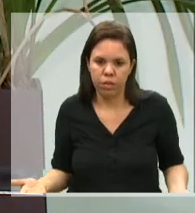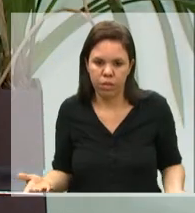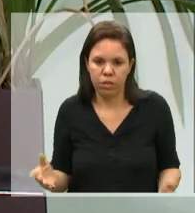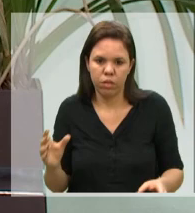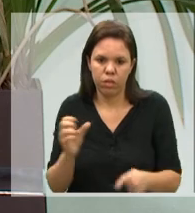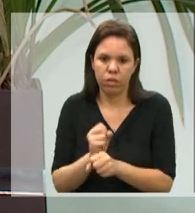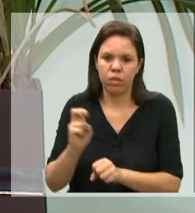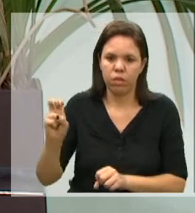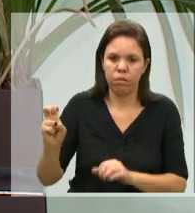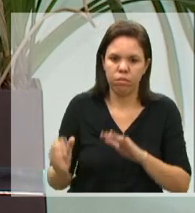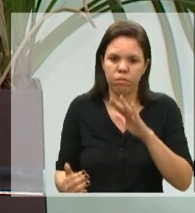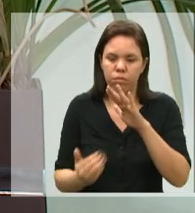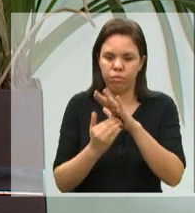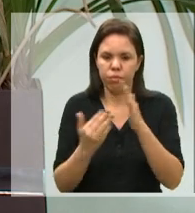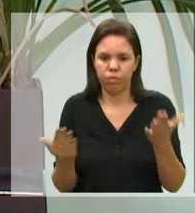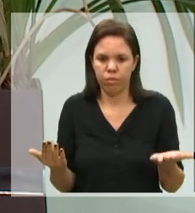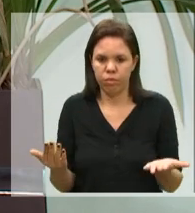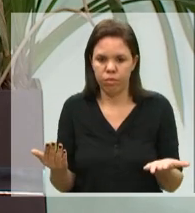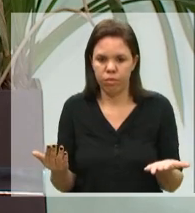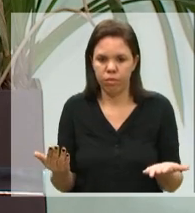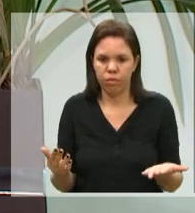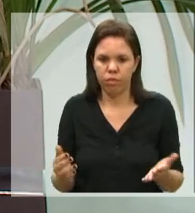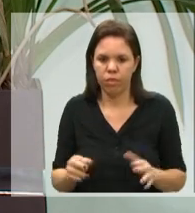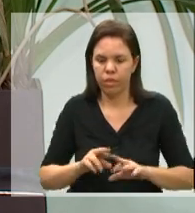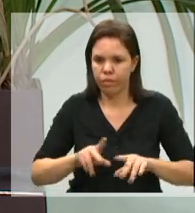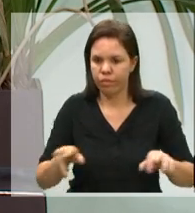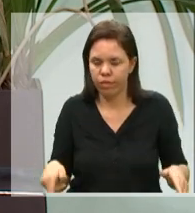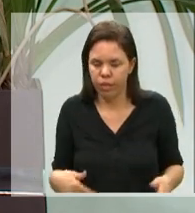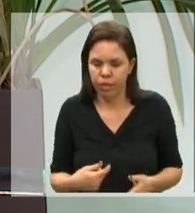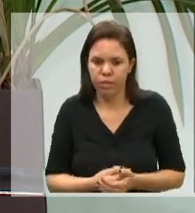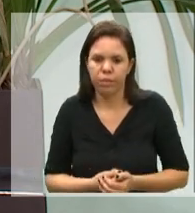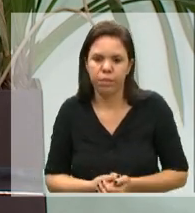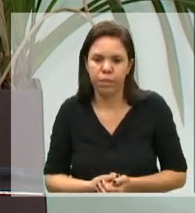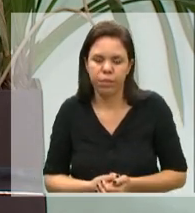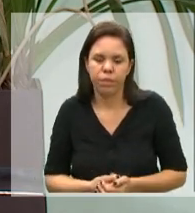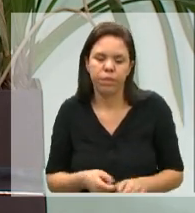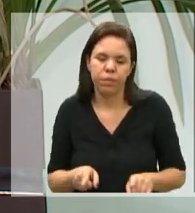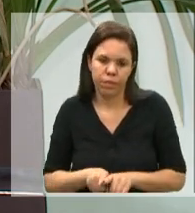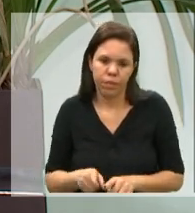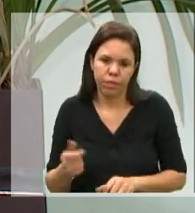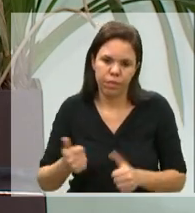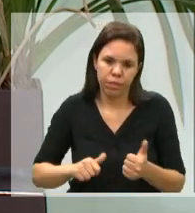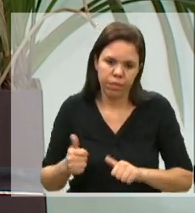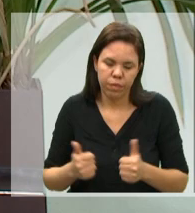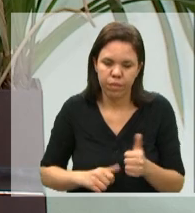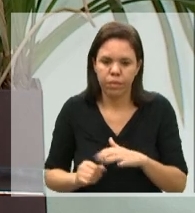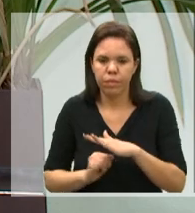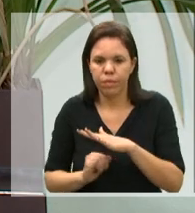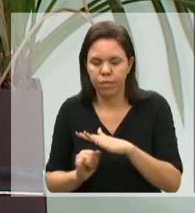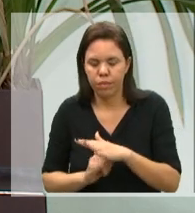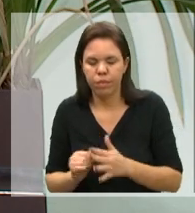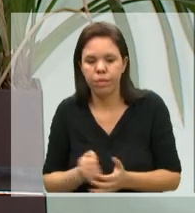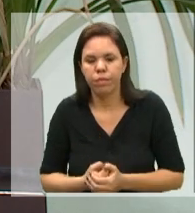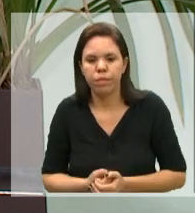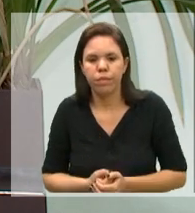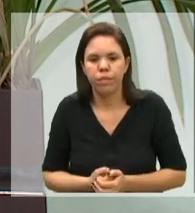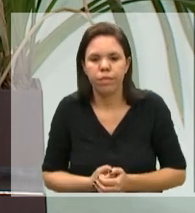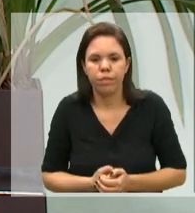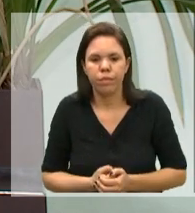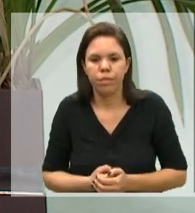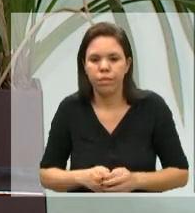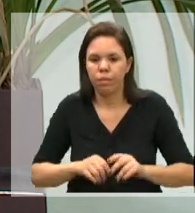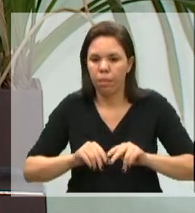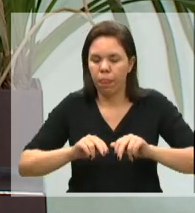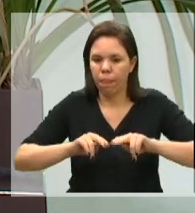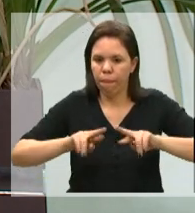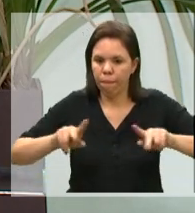Nota 5, há uma série de instituições que são nota 5 e ainda assim... As instituições são avaliadas constantemente. São avaliadas pelo MEC, por uma série